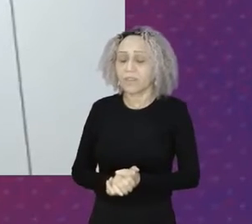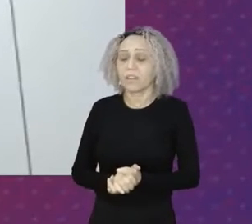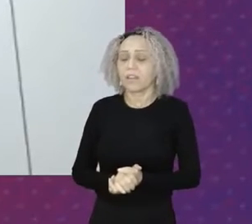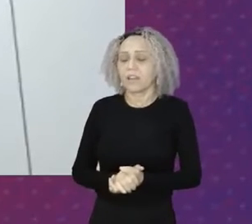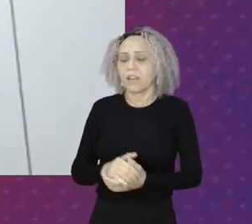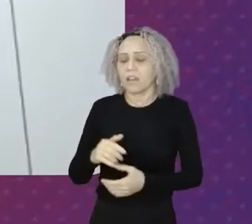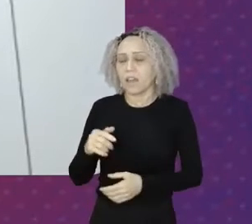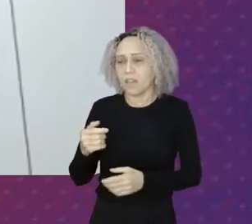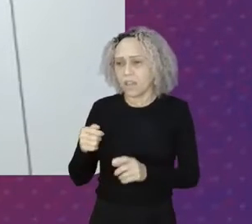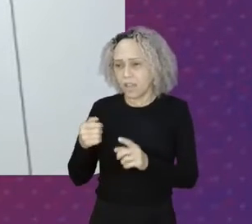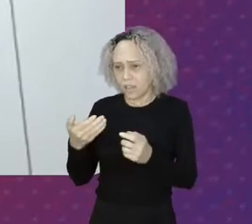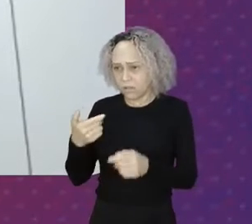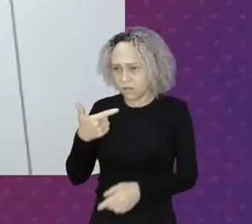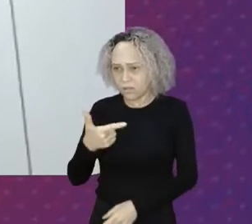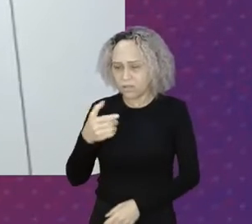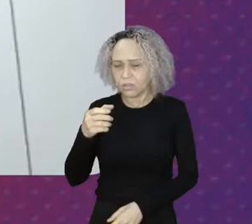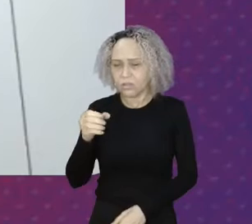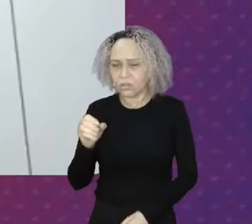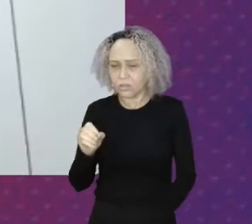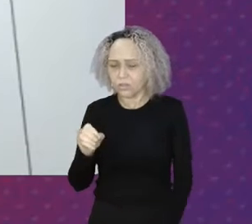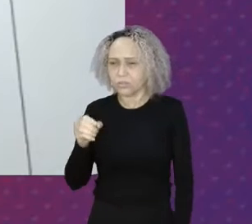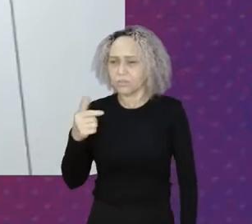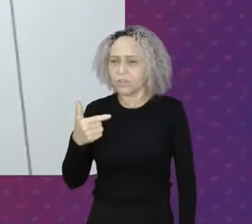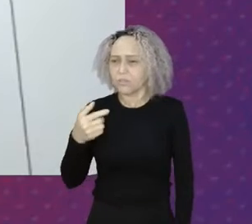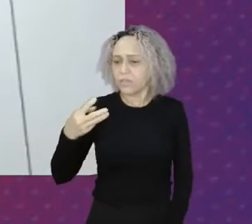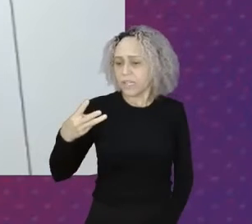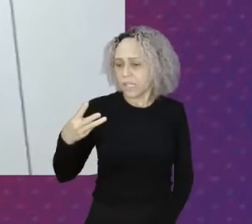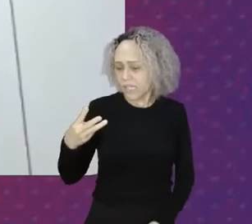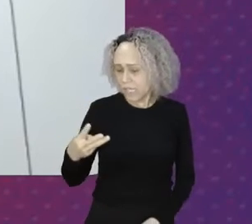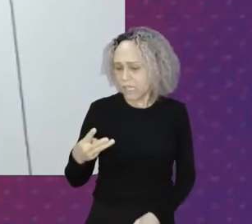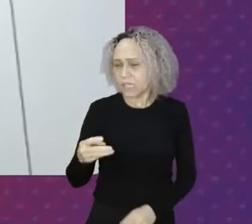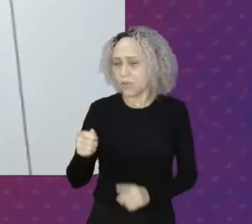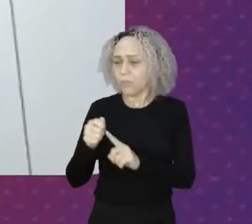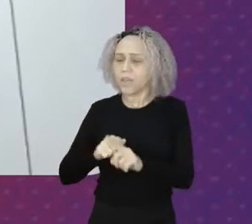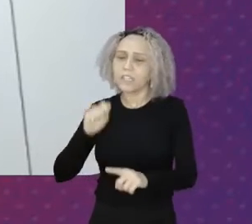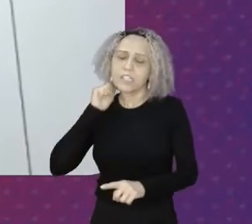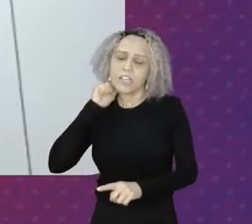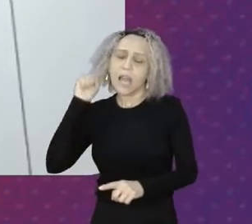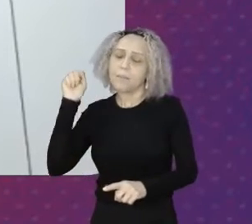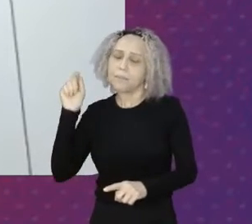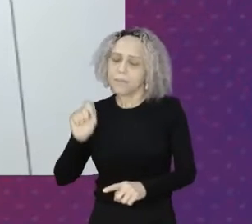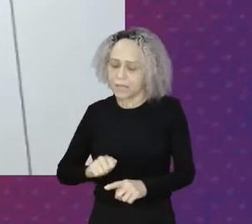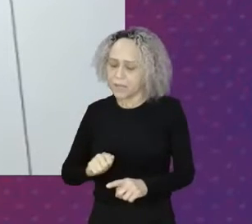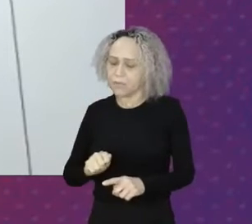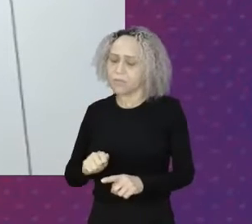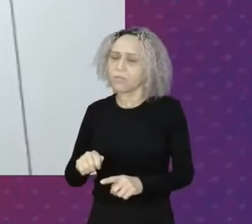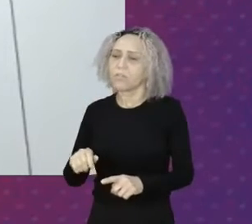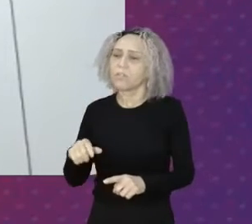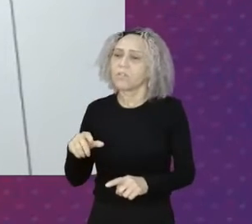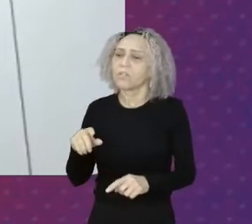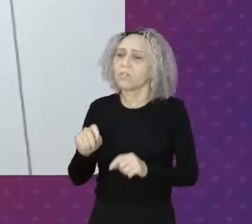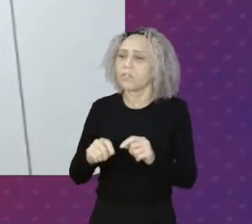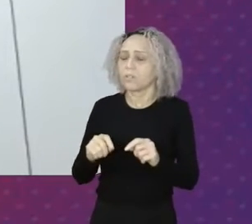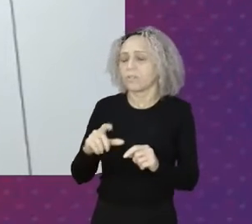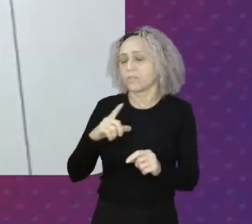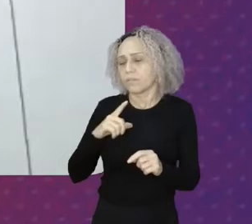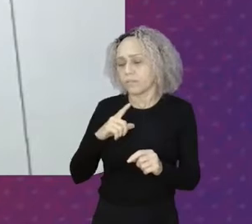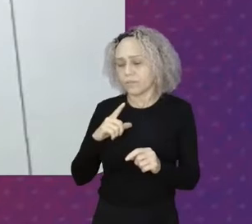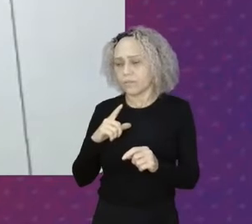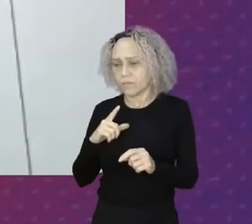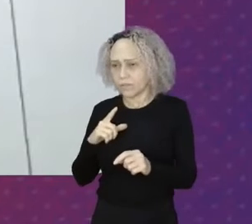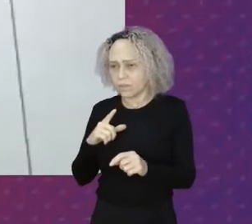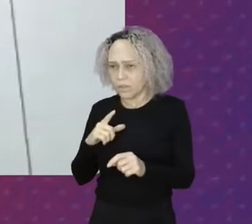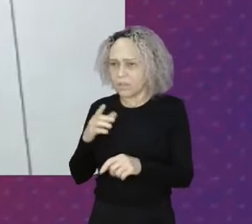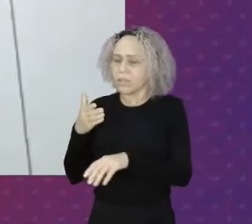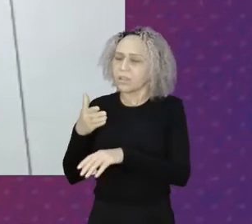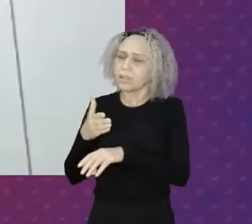2023, e fazem parte desse GTI os ministérios que eu já citei aqui. Ele é coordenado pelo Ministério das Mulheres, fazem parte do Ministério da Igualdade Racial, Ministério dos